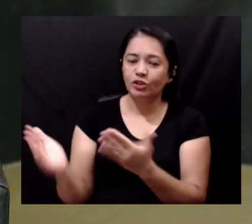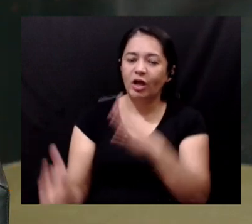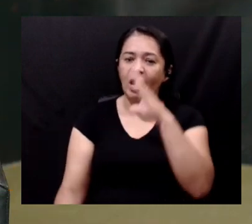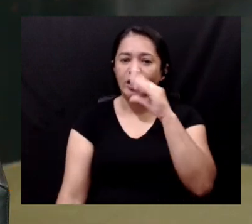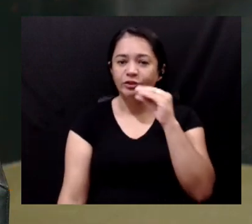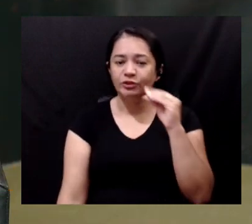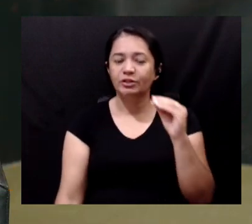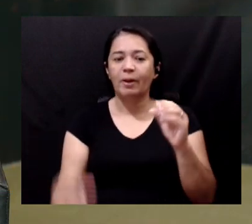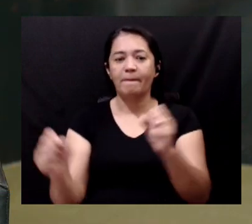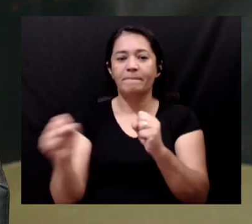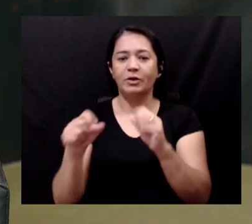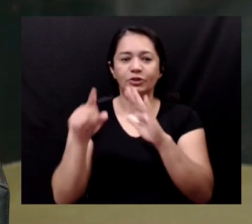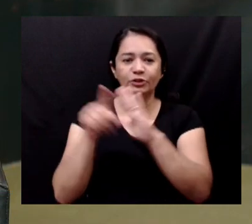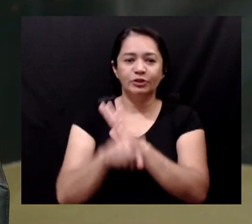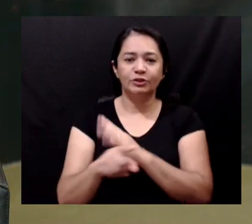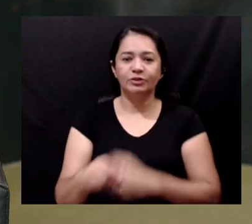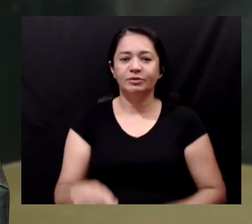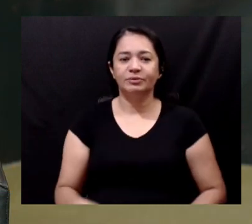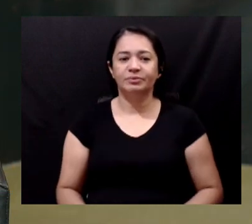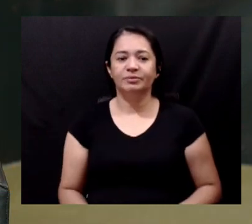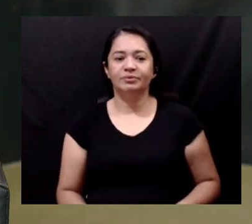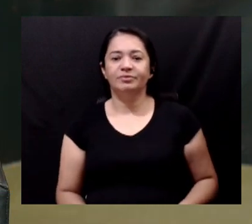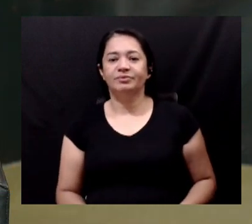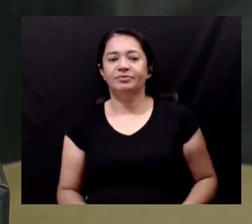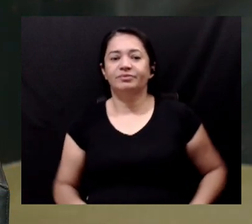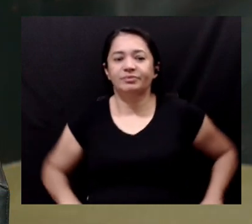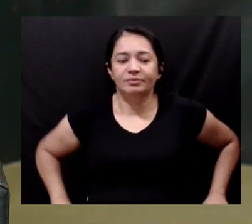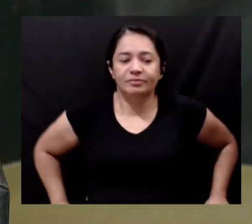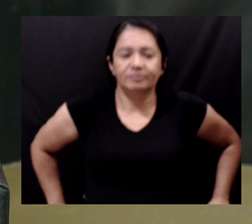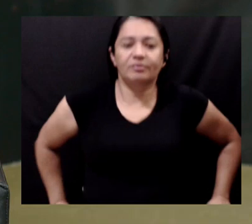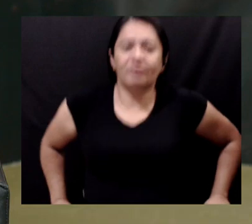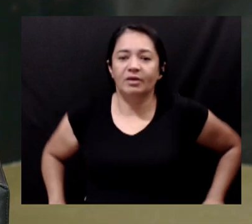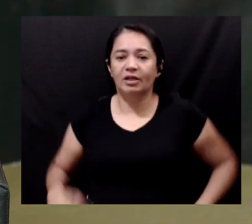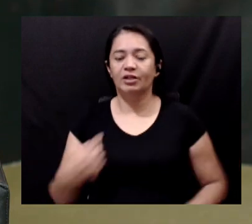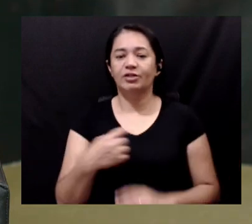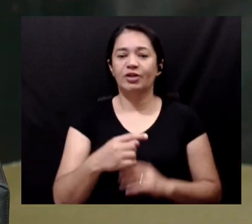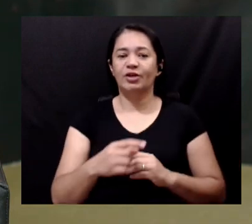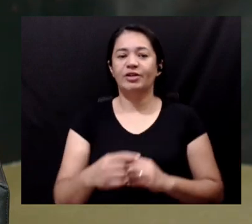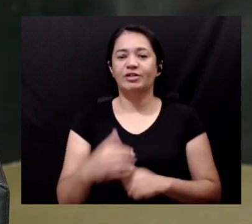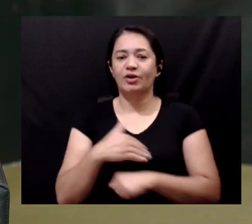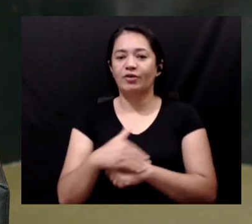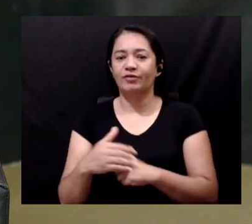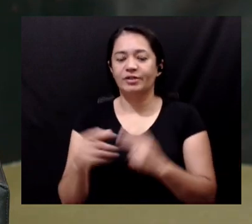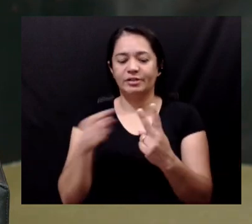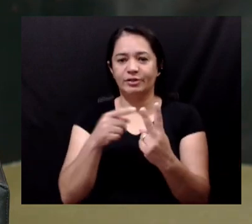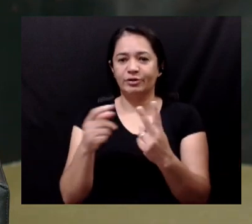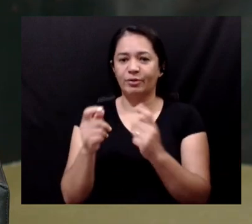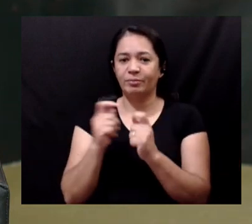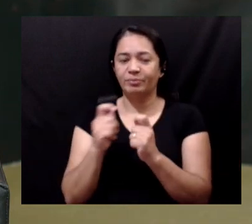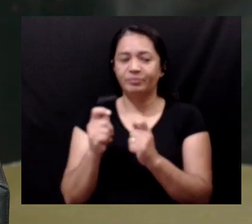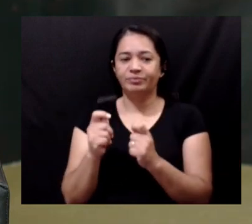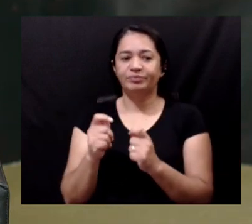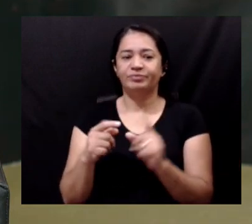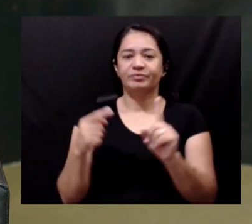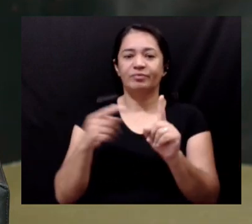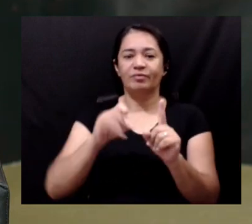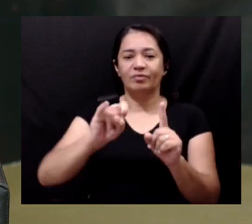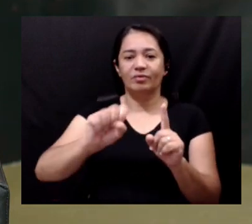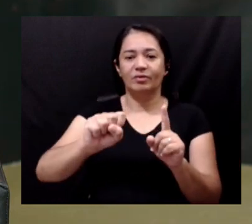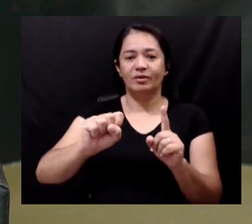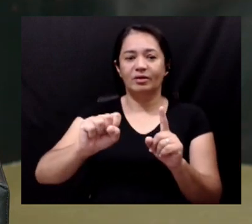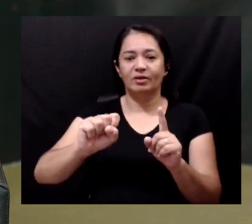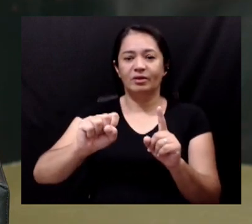a gente vai atendendo você, conversando com os nossos entrevistados. A Isabela Barão do Barão Geraldo, os